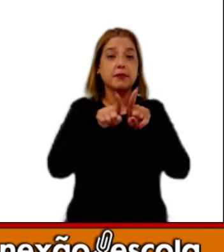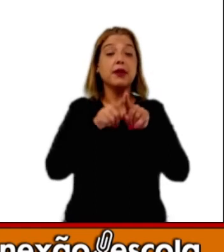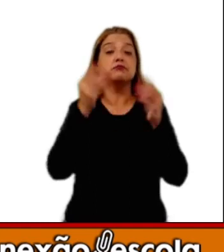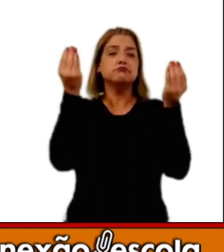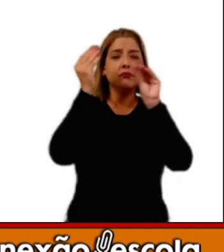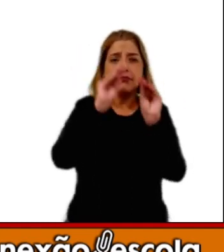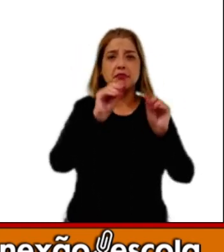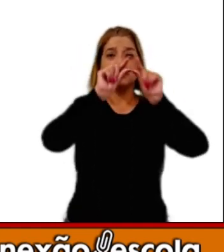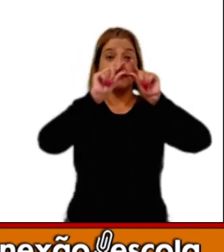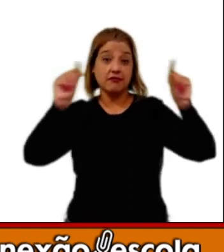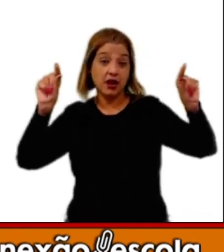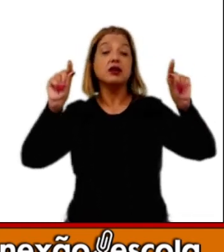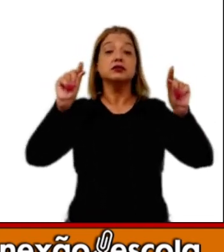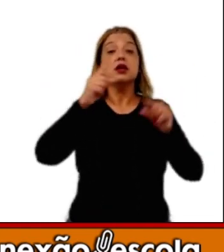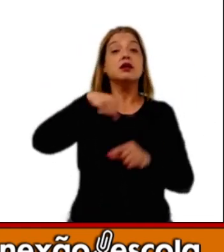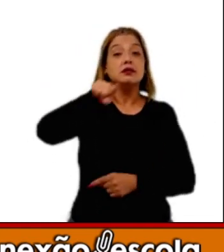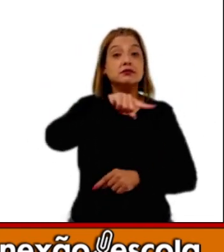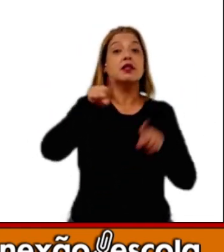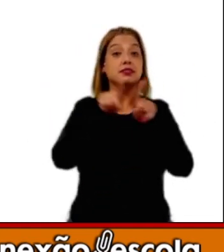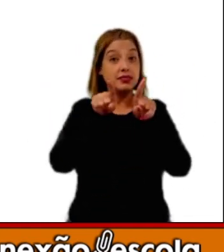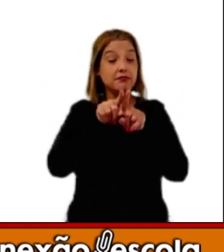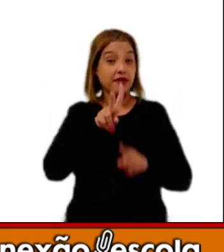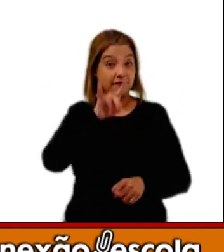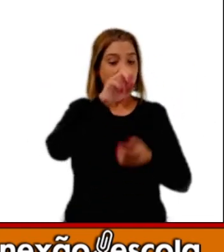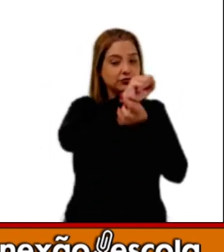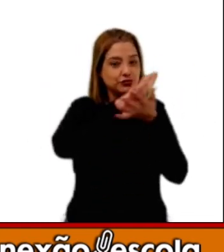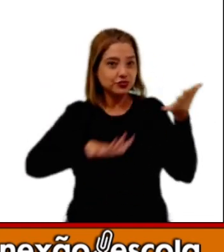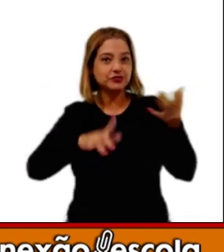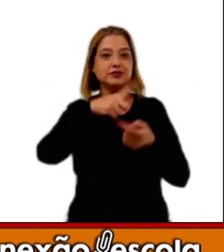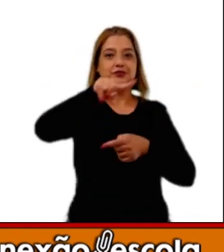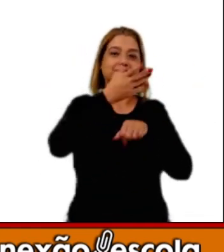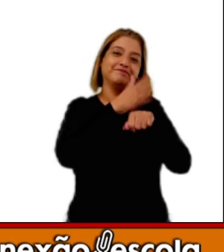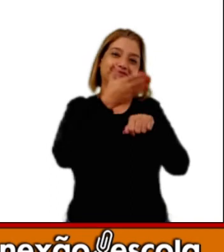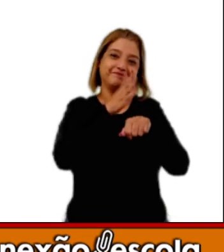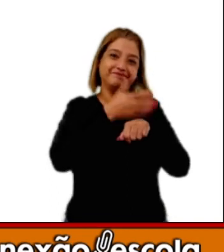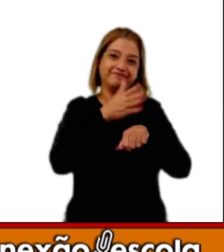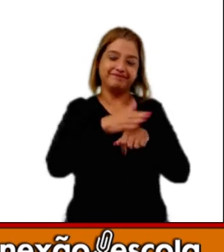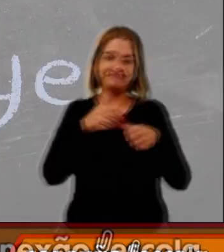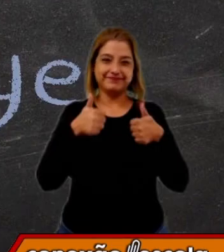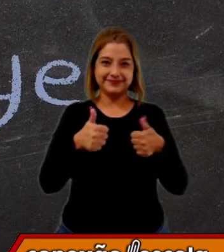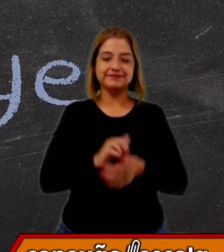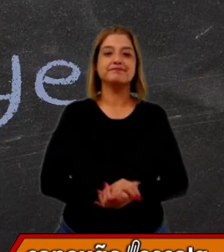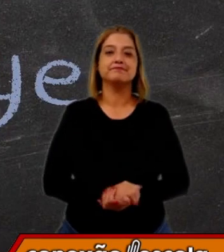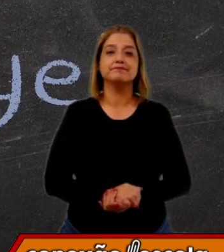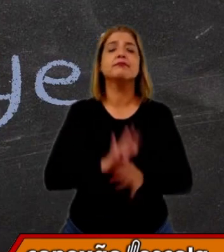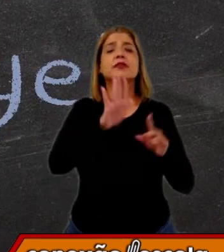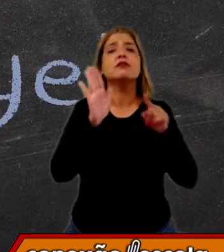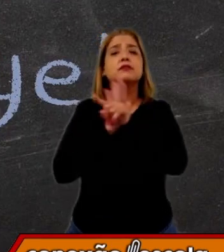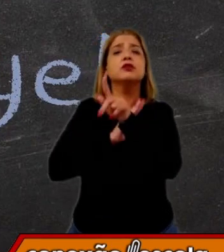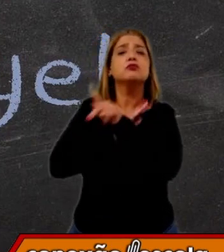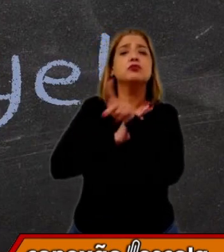conectivos nas frases e deixarei para você um exercício para vocês praticarem certinho Professor